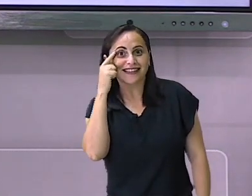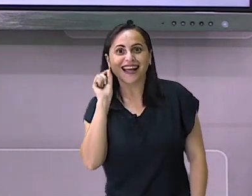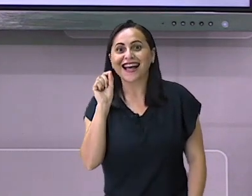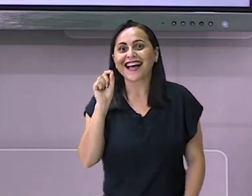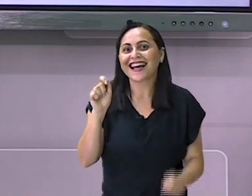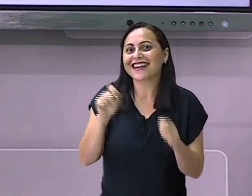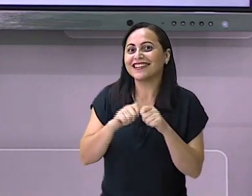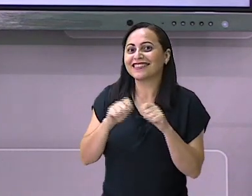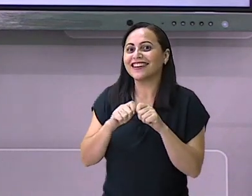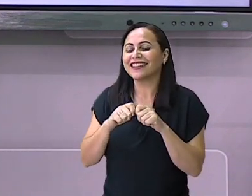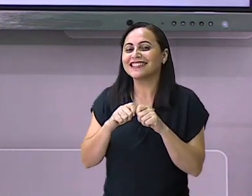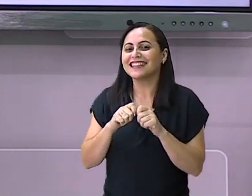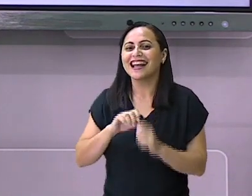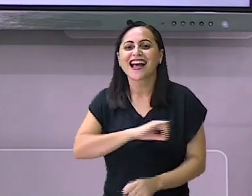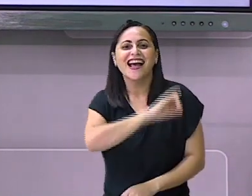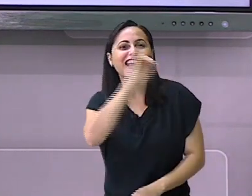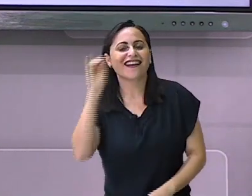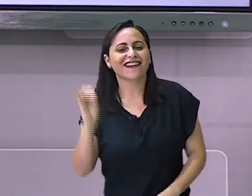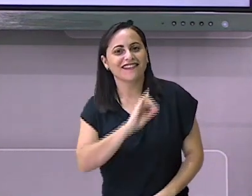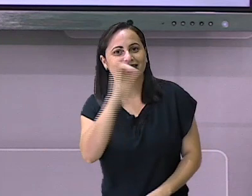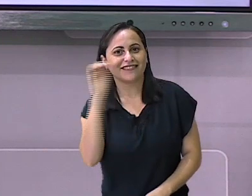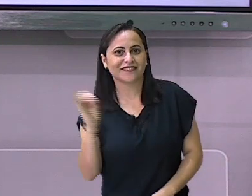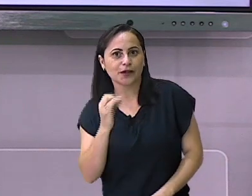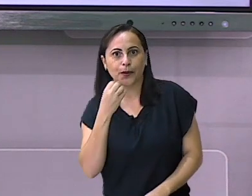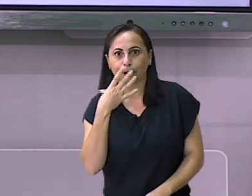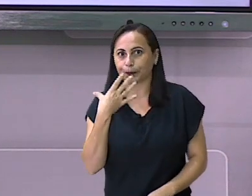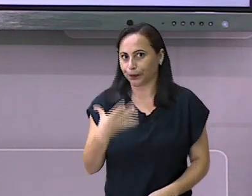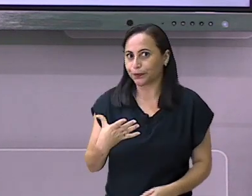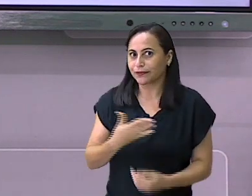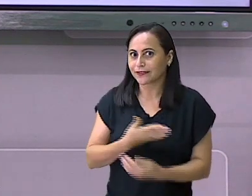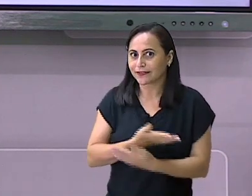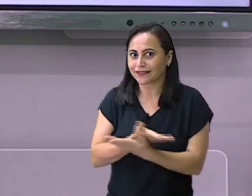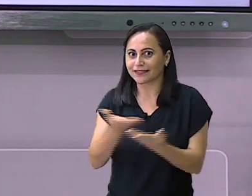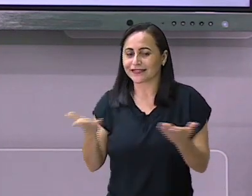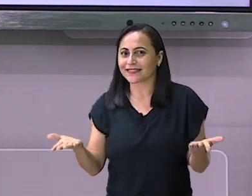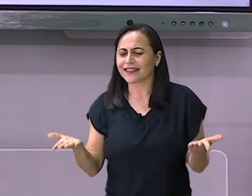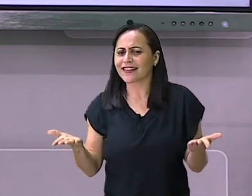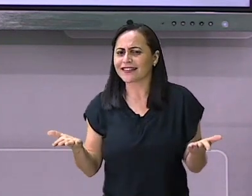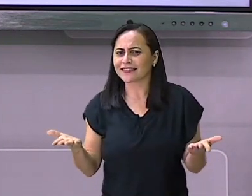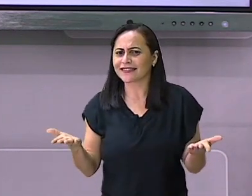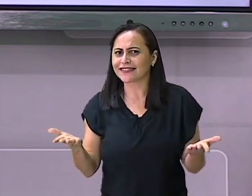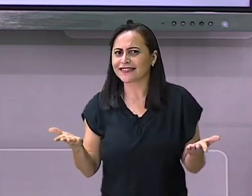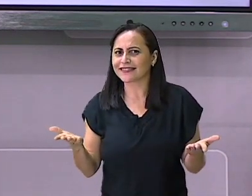Ei, galerinha, tudo bem com vocês?